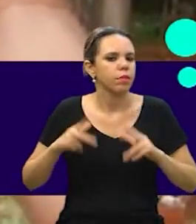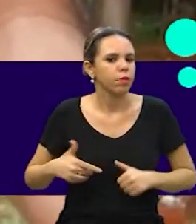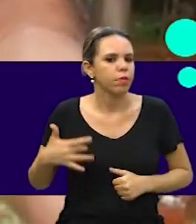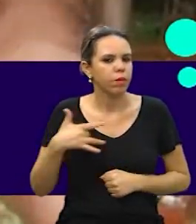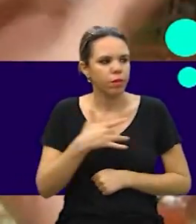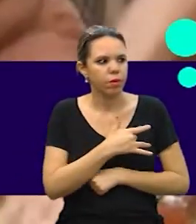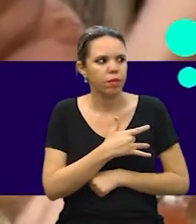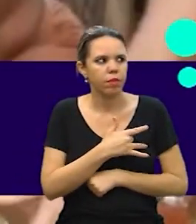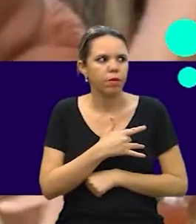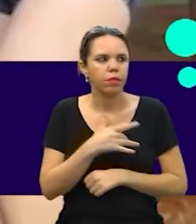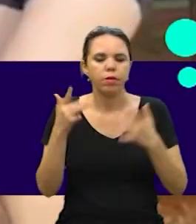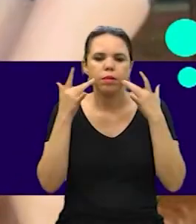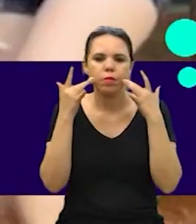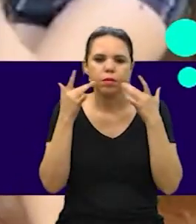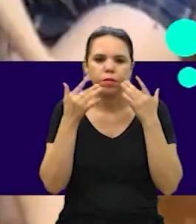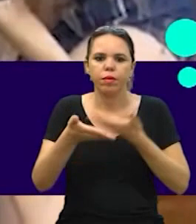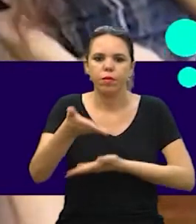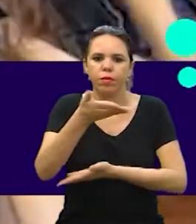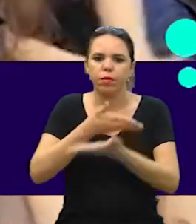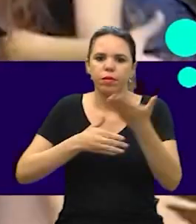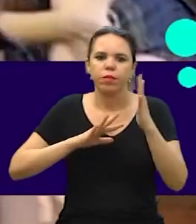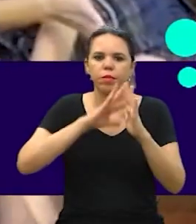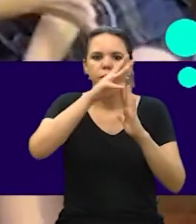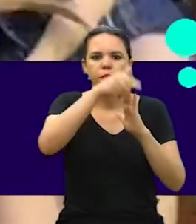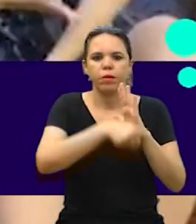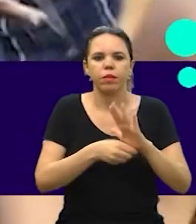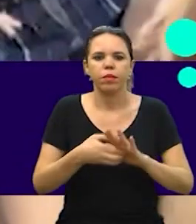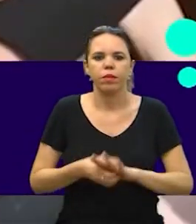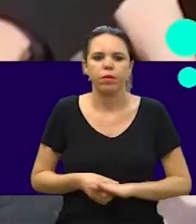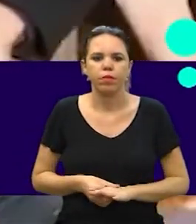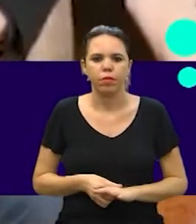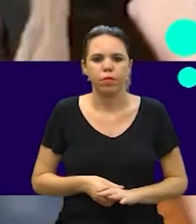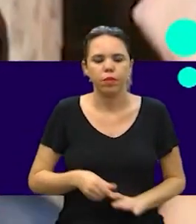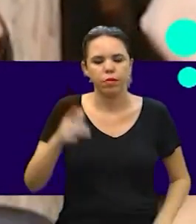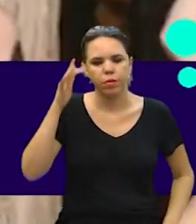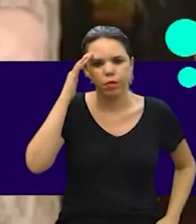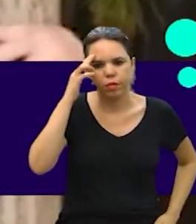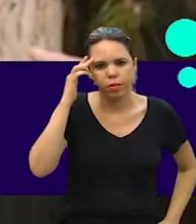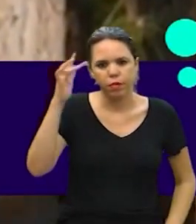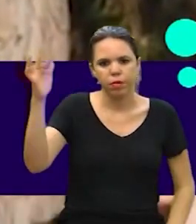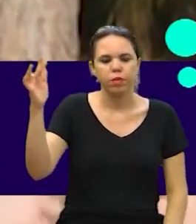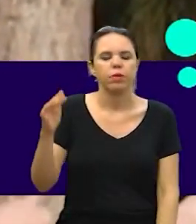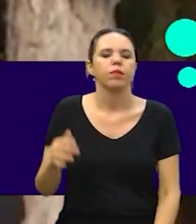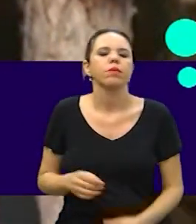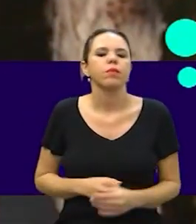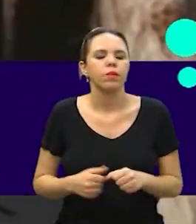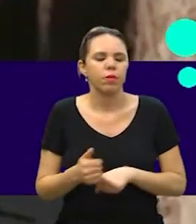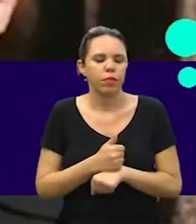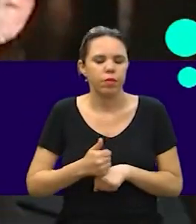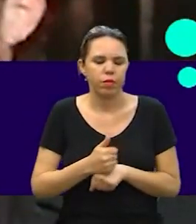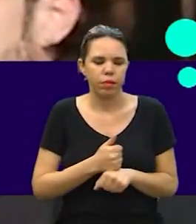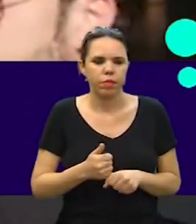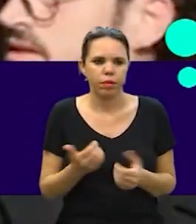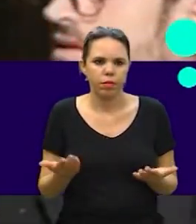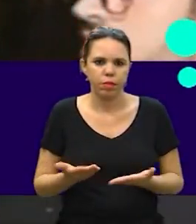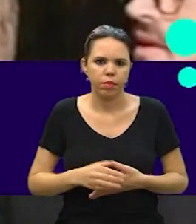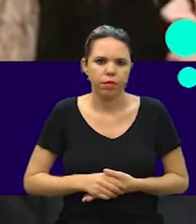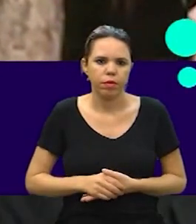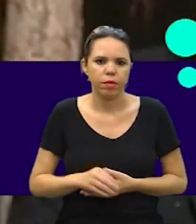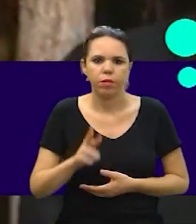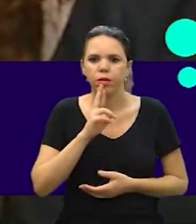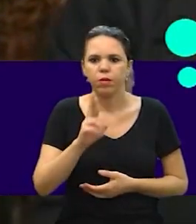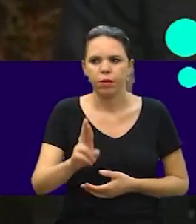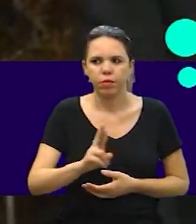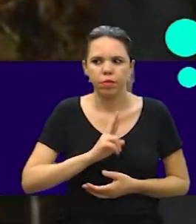protocolos sanitários. O espetáculo interage com o meio ambiente em uma viagem com Charlie, um ambientalista contemporâneo